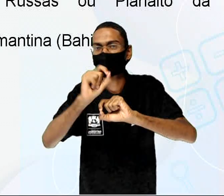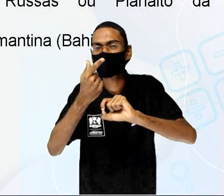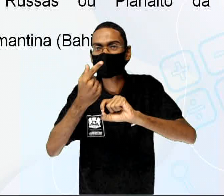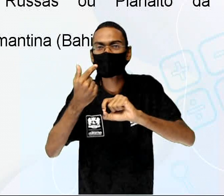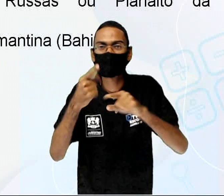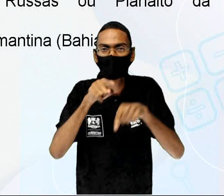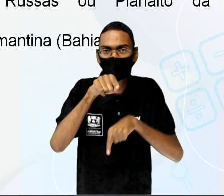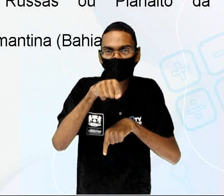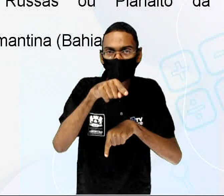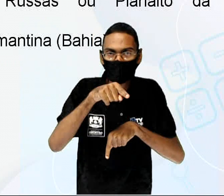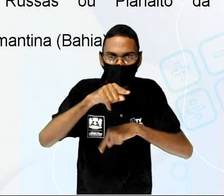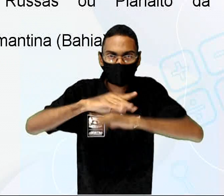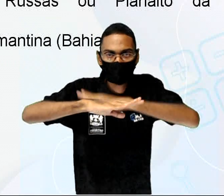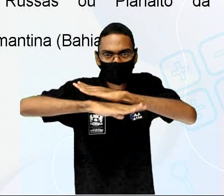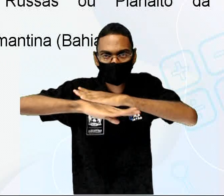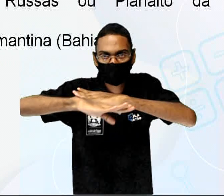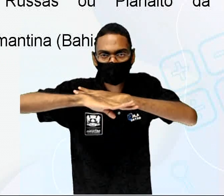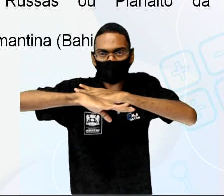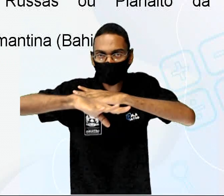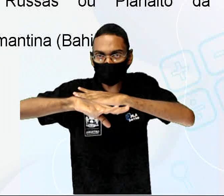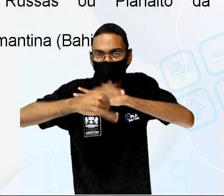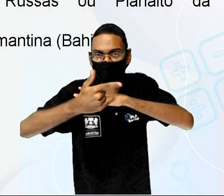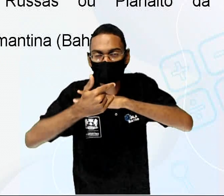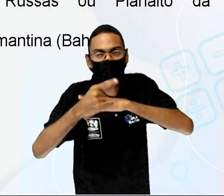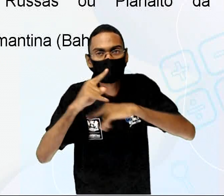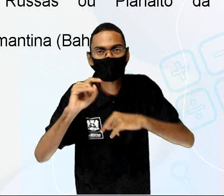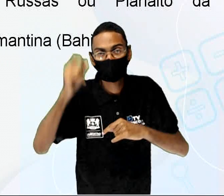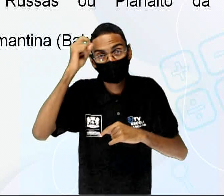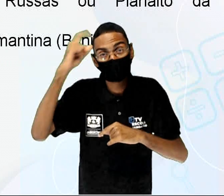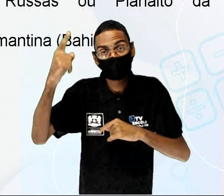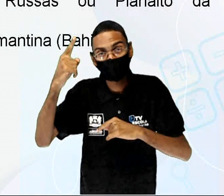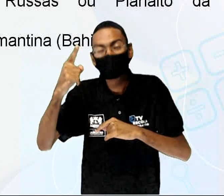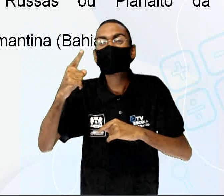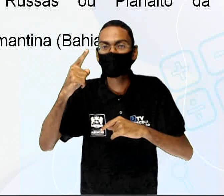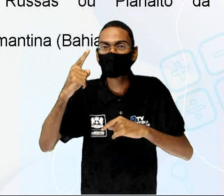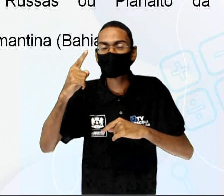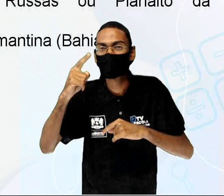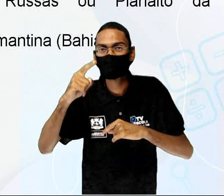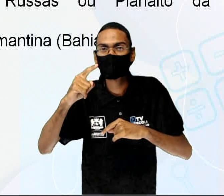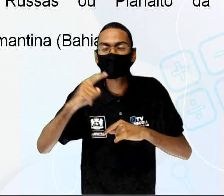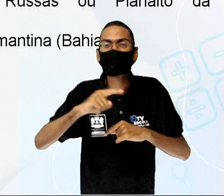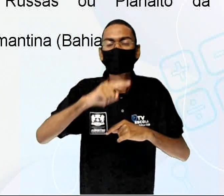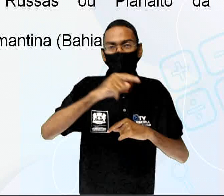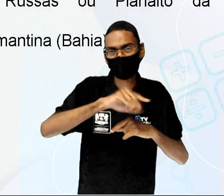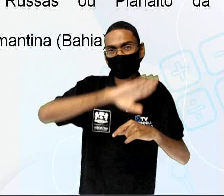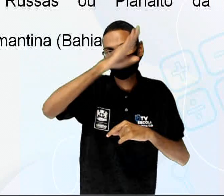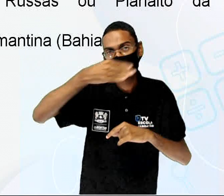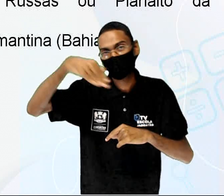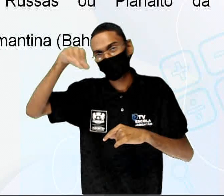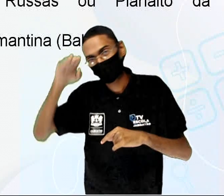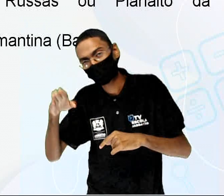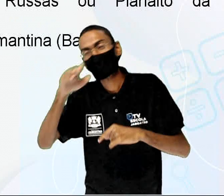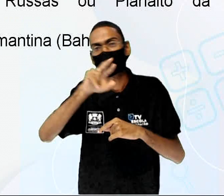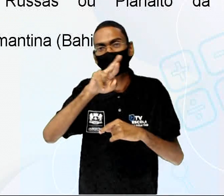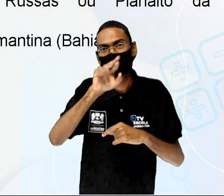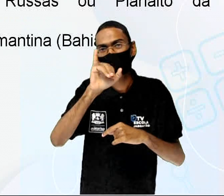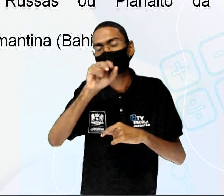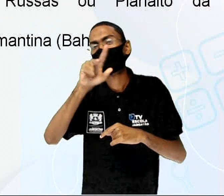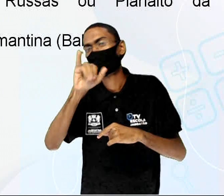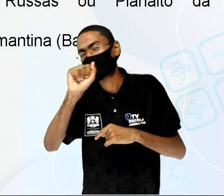localizado no planalto da Borborema. A gente trouxe essa ideia de Serra da Russa, porque lá no Sudeste, por exemplo, se usa muito essas áreas